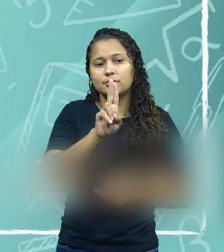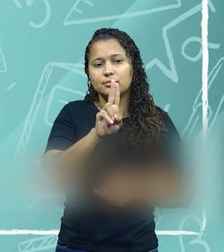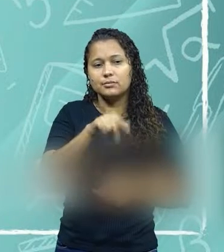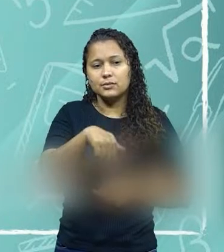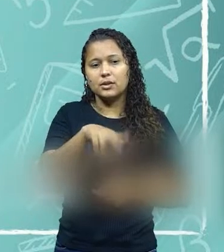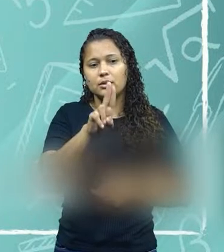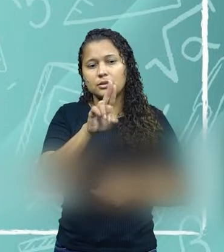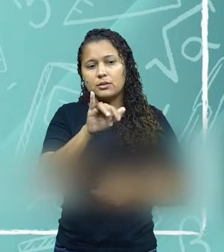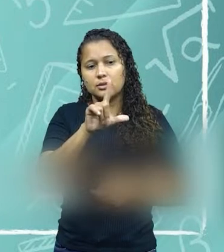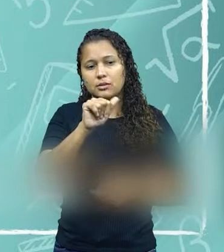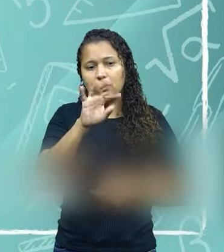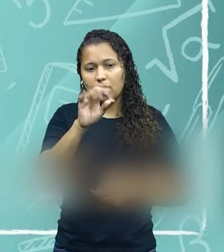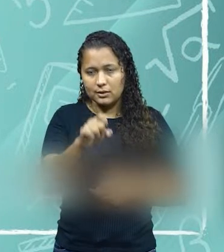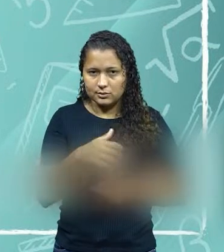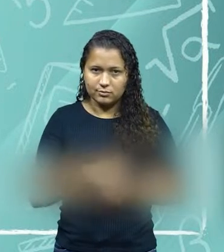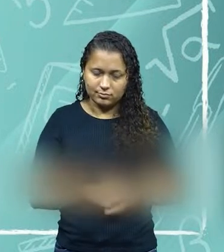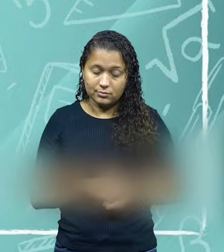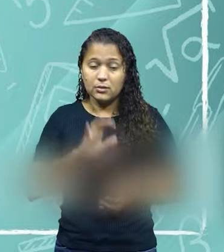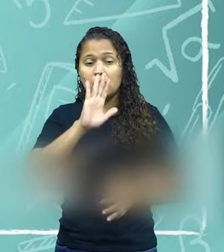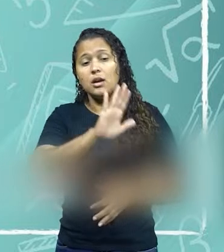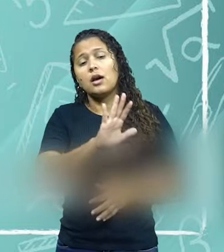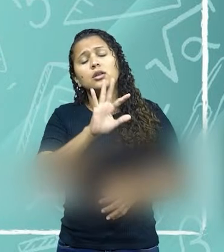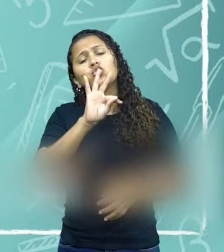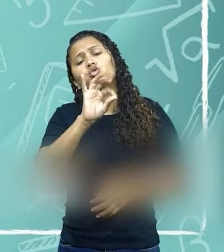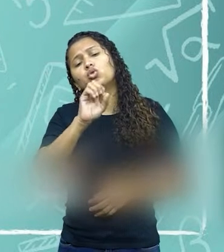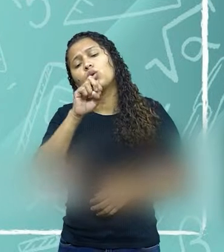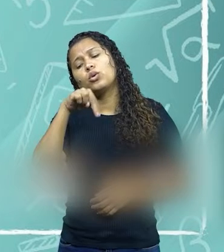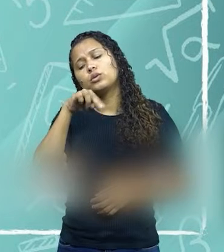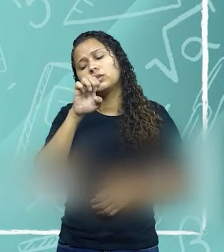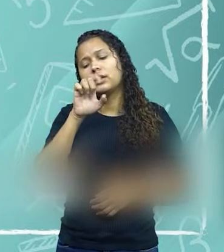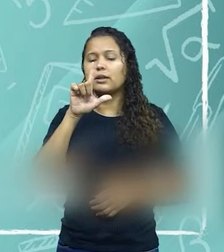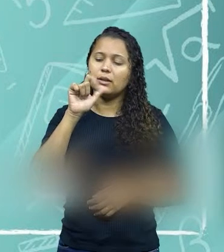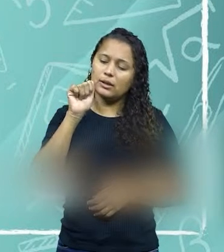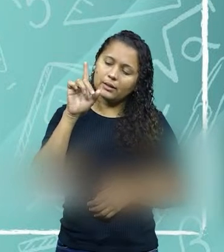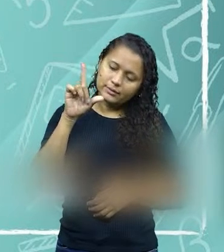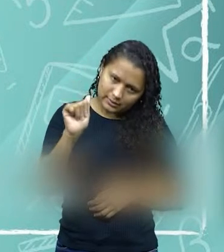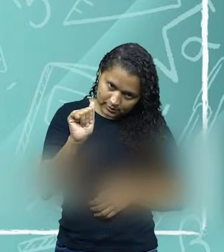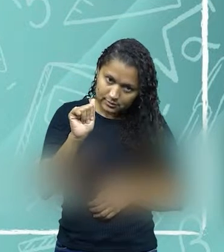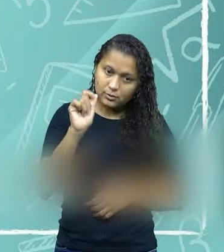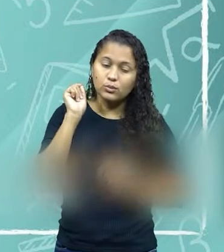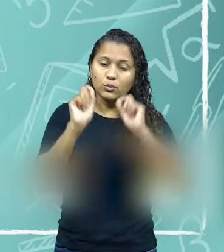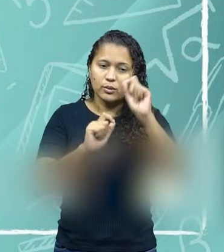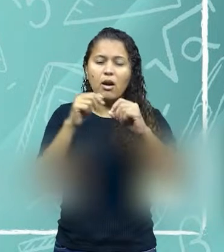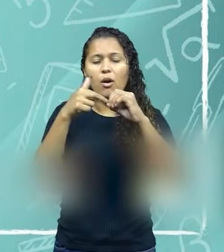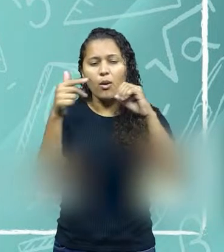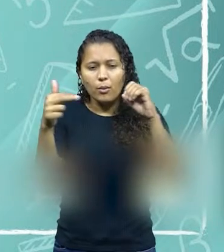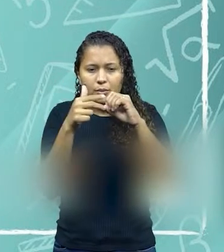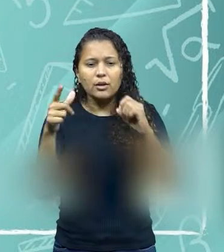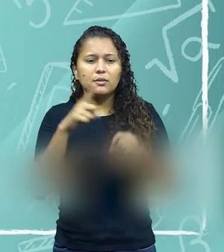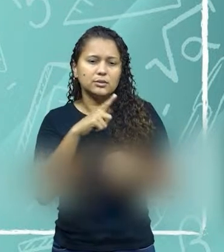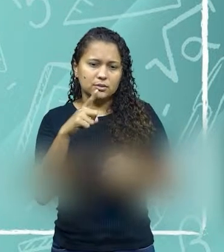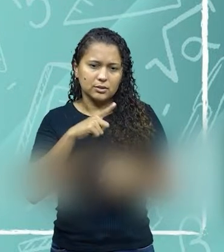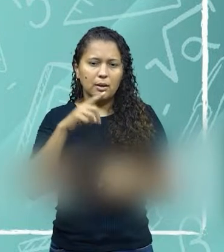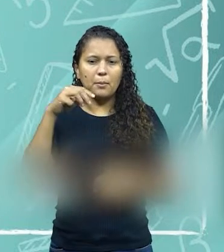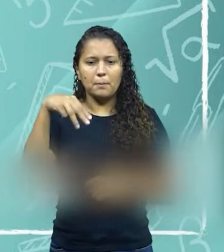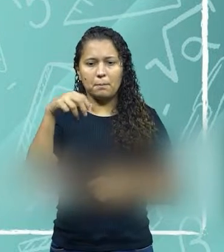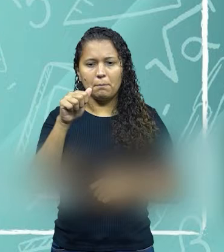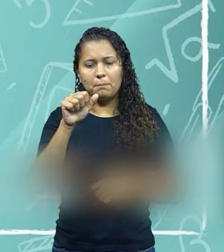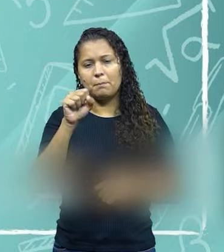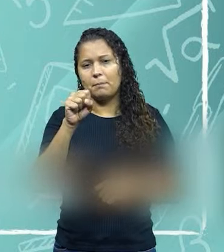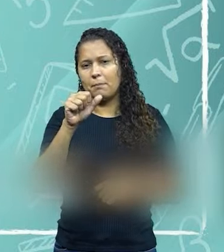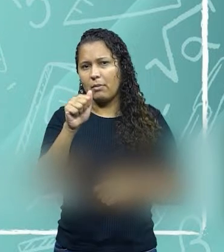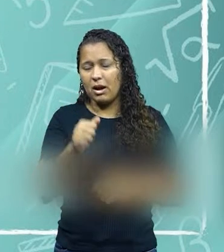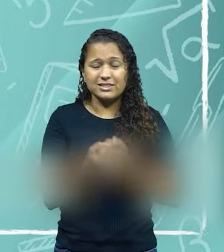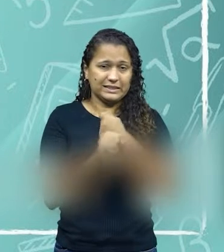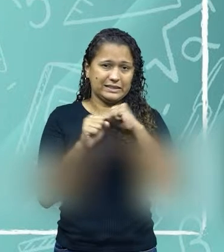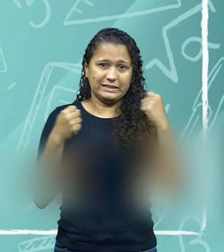E a tonelada? Bom, a tonelada, ela é utilizada para medir objetos que possuem massa